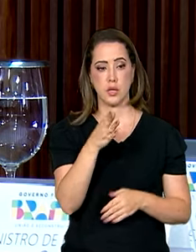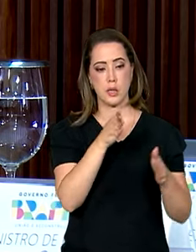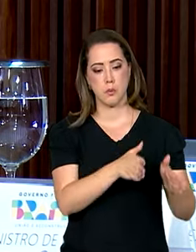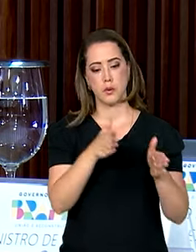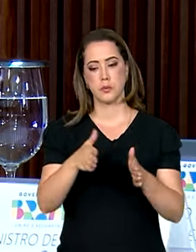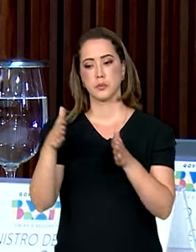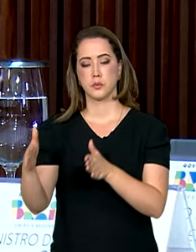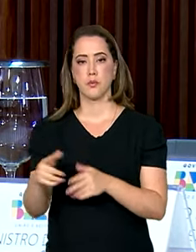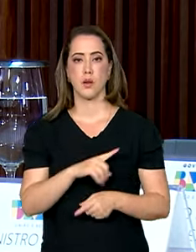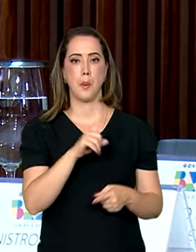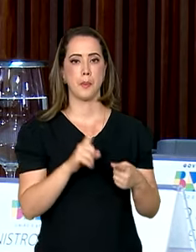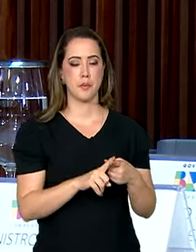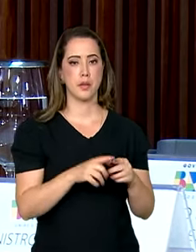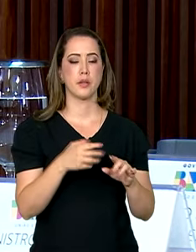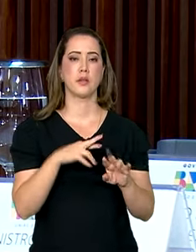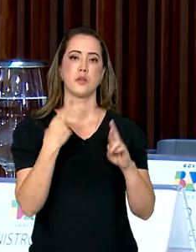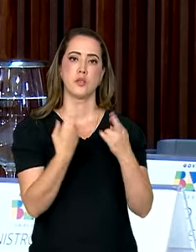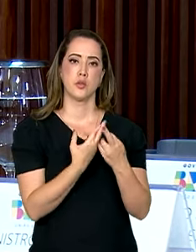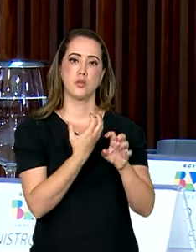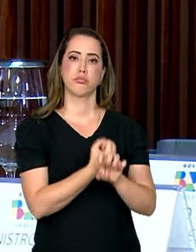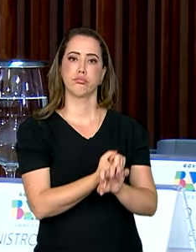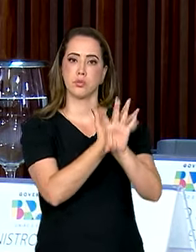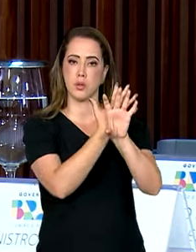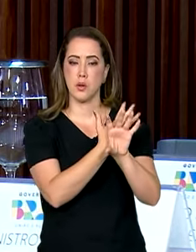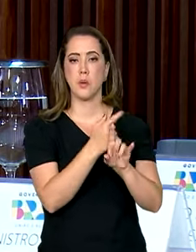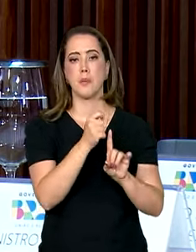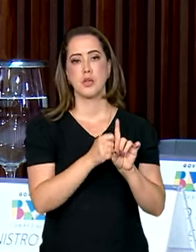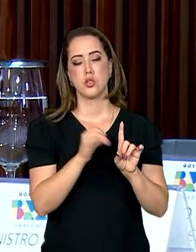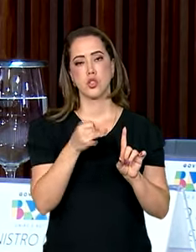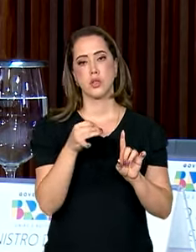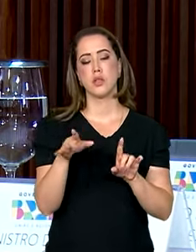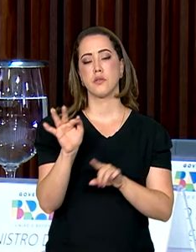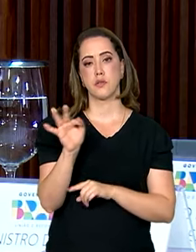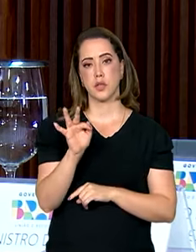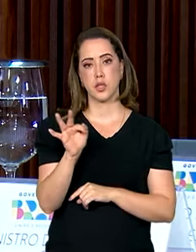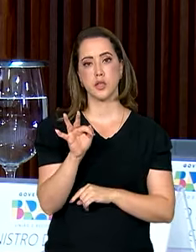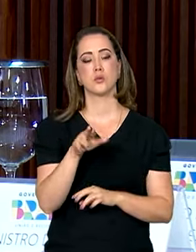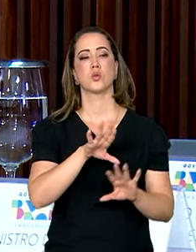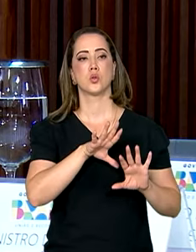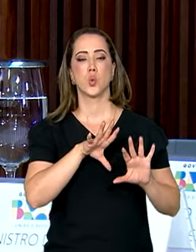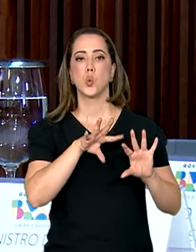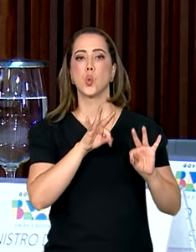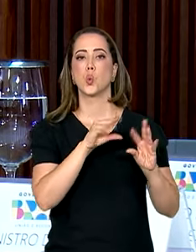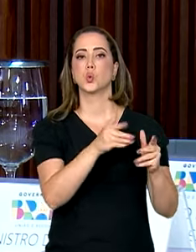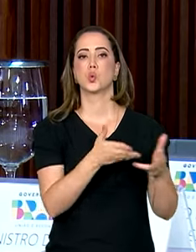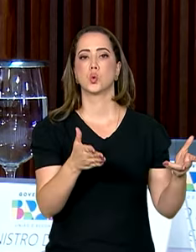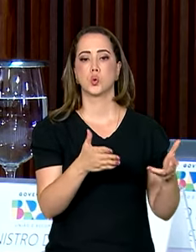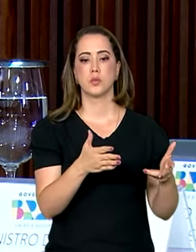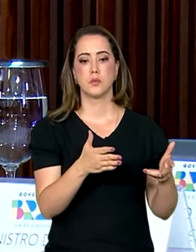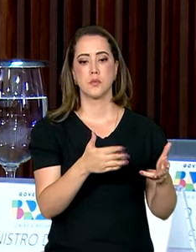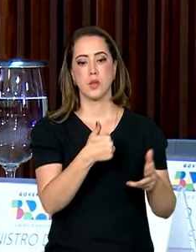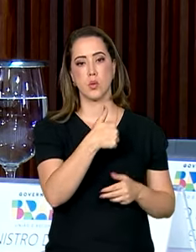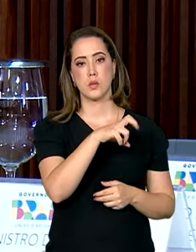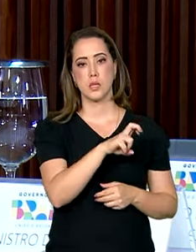de reuniões por videoconferência nos meses de janeiro e fevereiro abrangendo todas todos os os